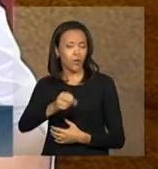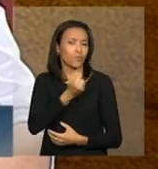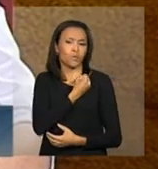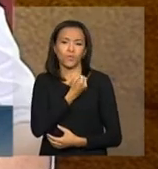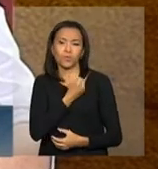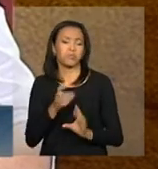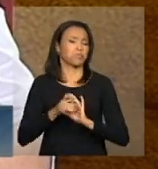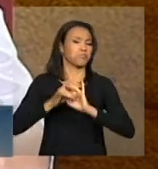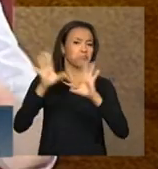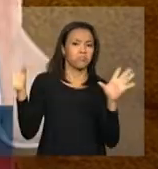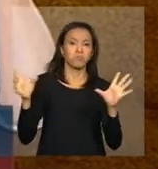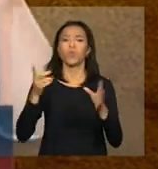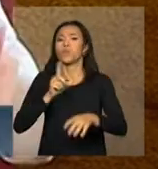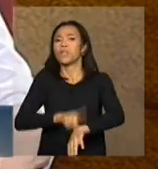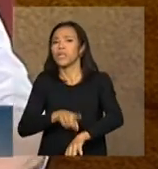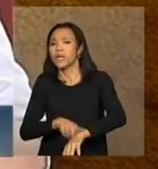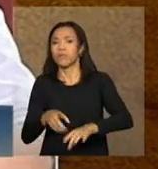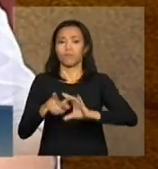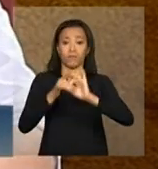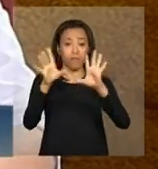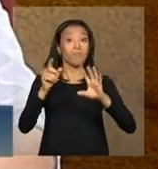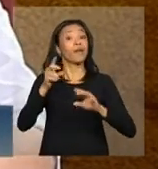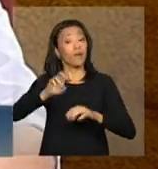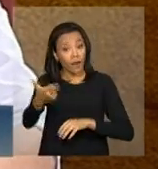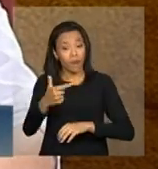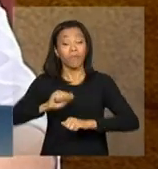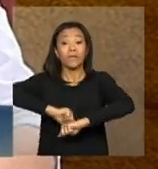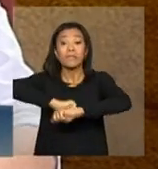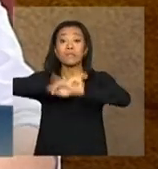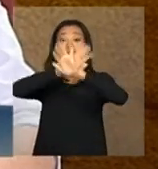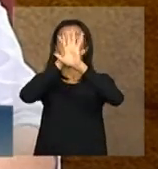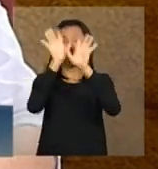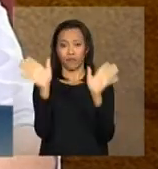momento que quiser, exatamente para dar essa transparência que se quer.